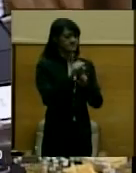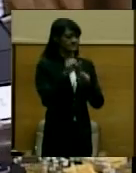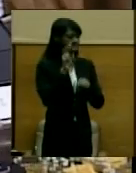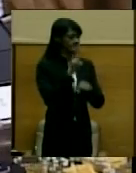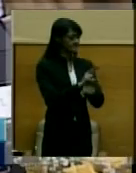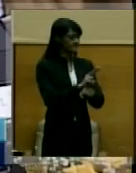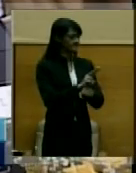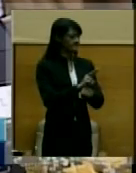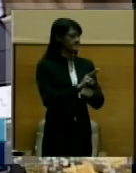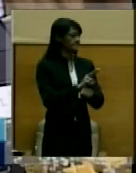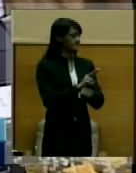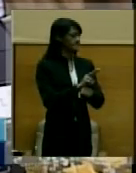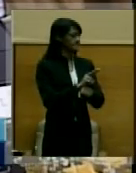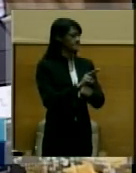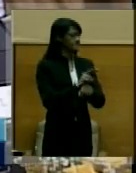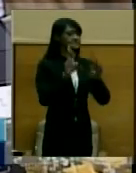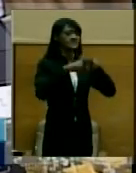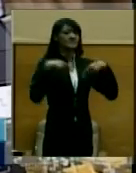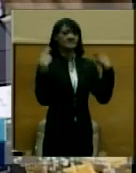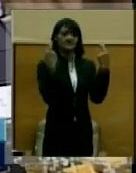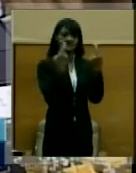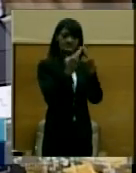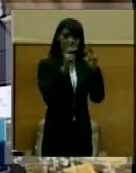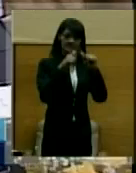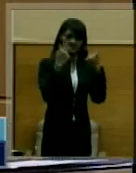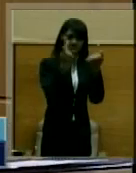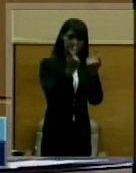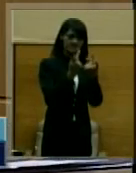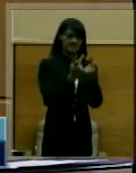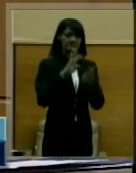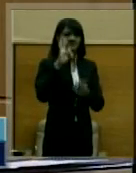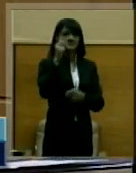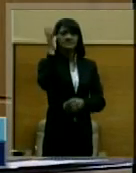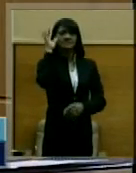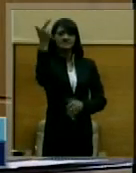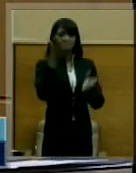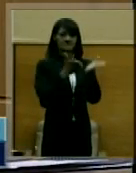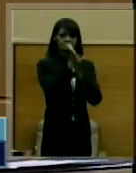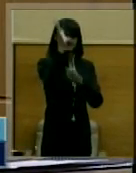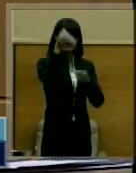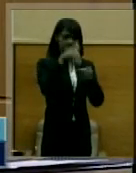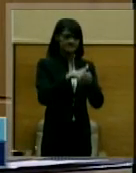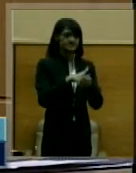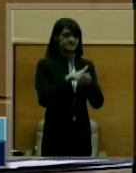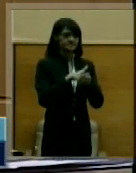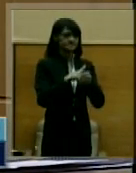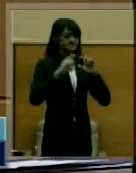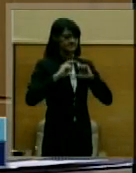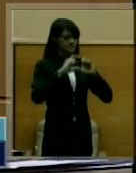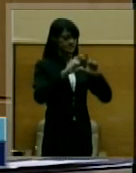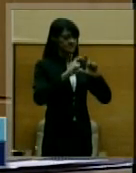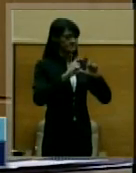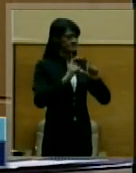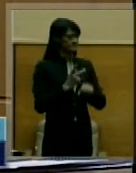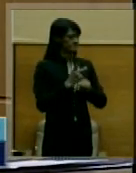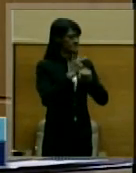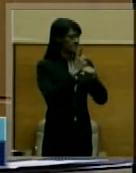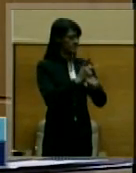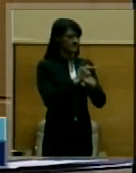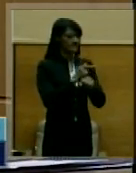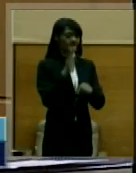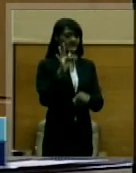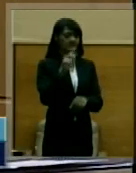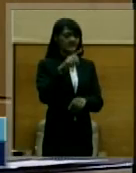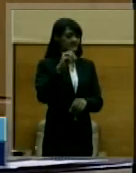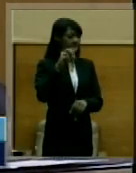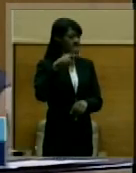Social, em reunião extraordinária, decide por unanimidade aprovar a concessão da Medalha de Mérito da Superação Flávio